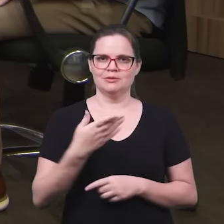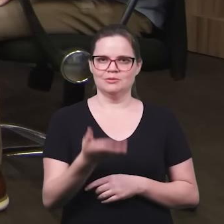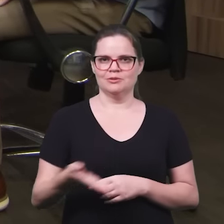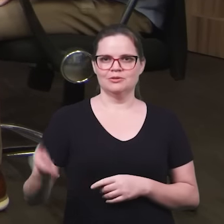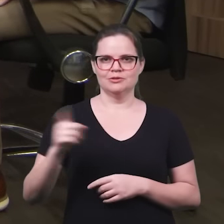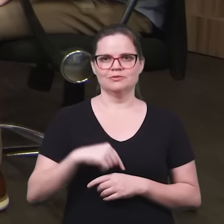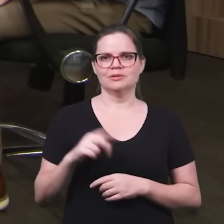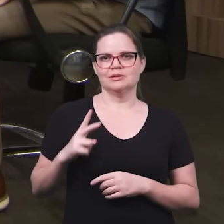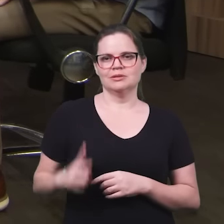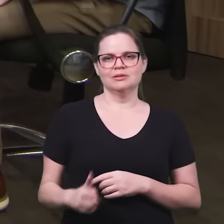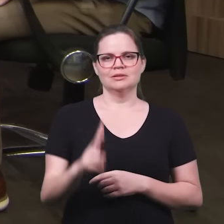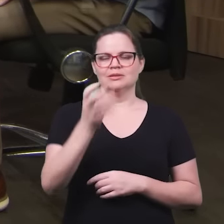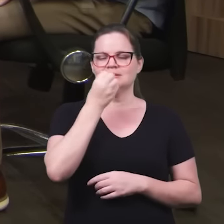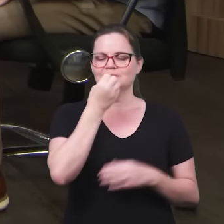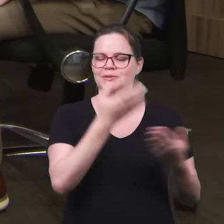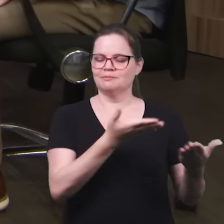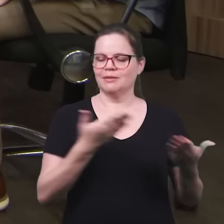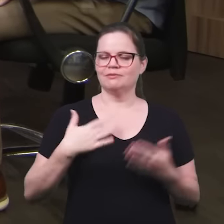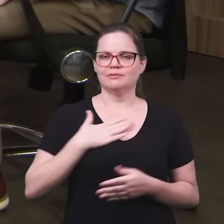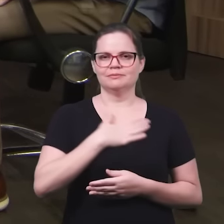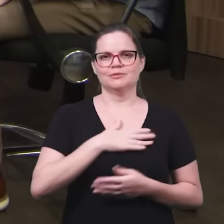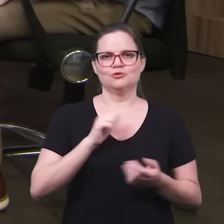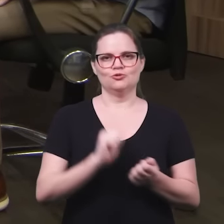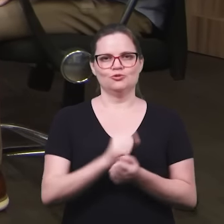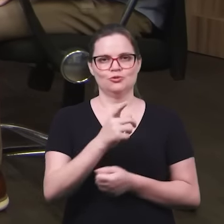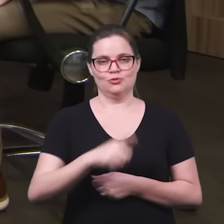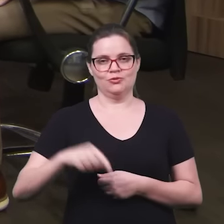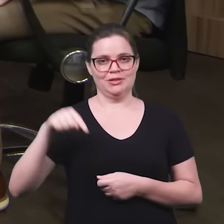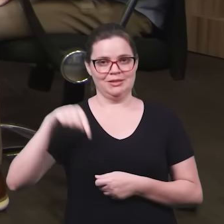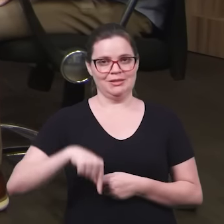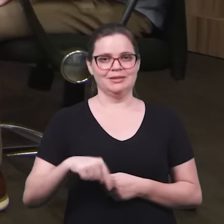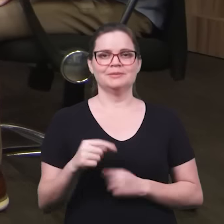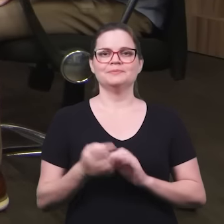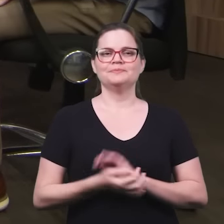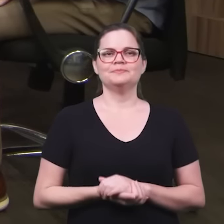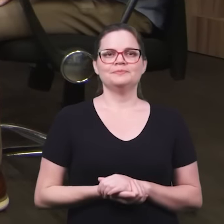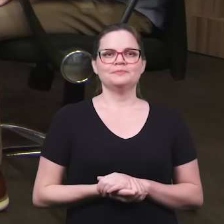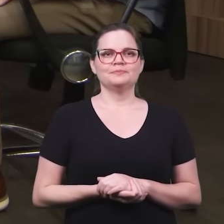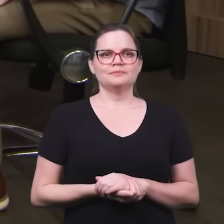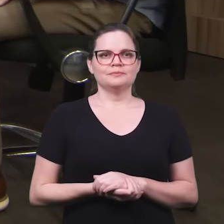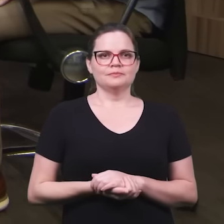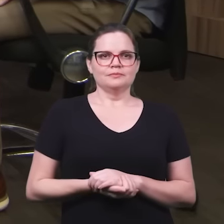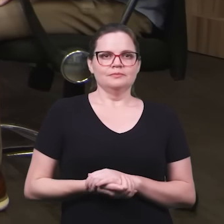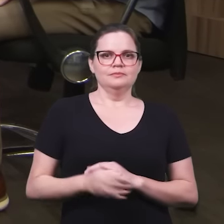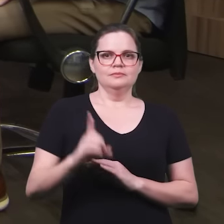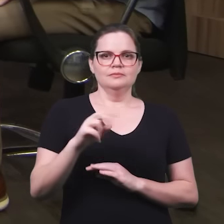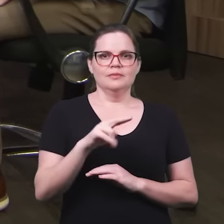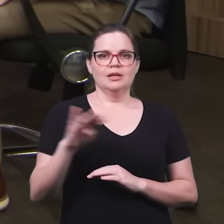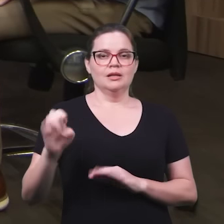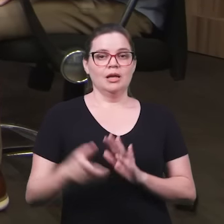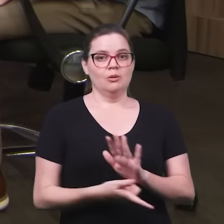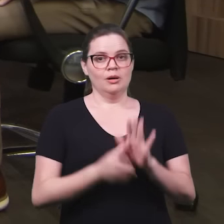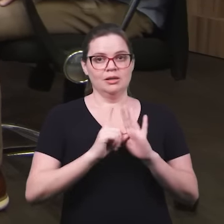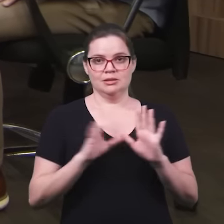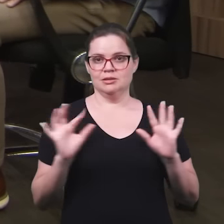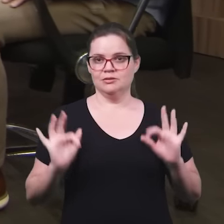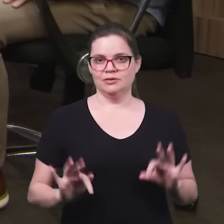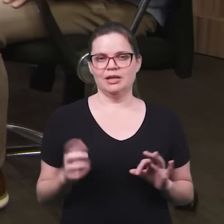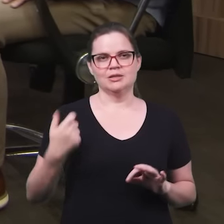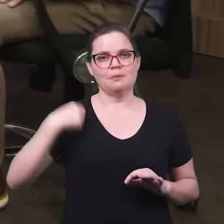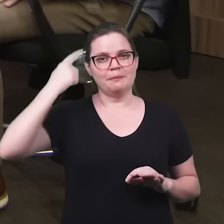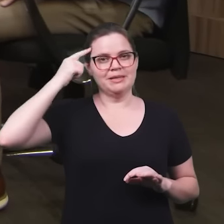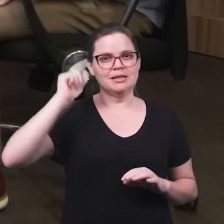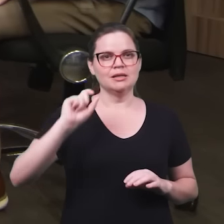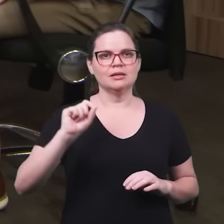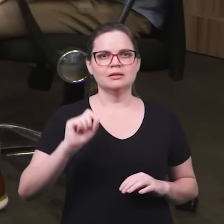pastores. Será sempre muito prazeroso ter vocês aqui conosco nesse programa, tá bom? Daniel, antes da gente encerrar,